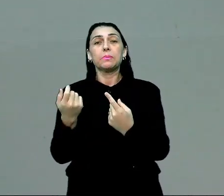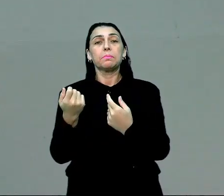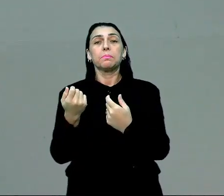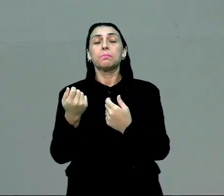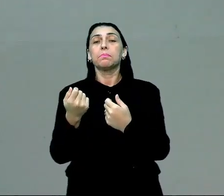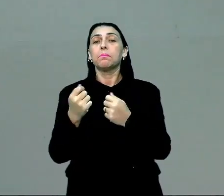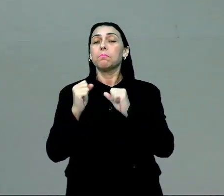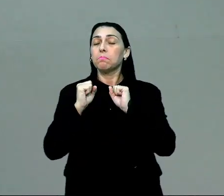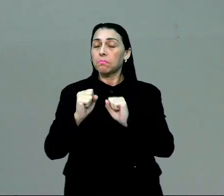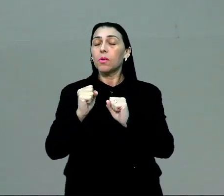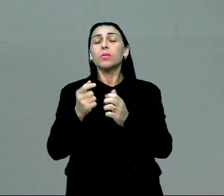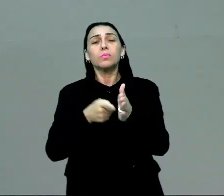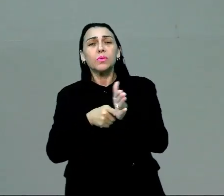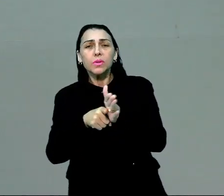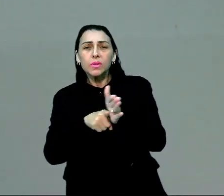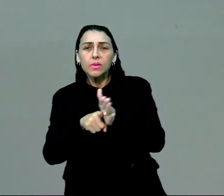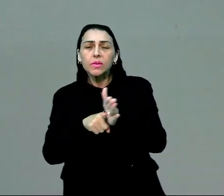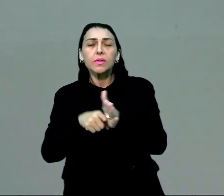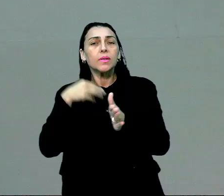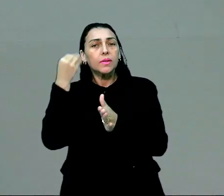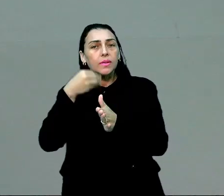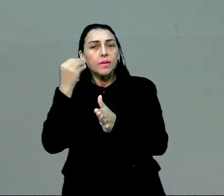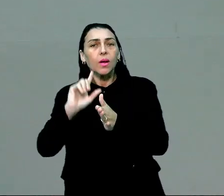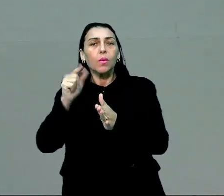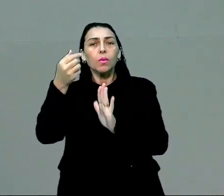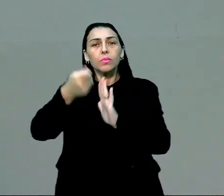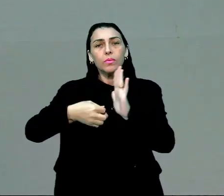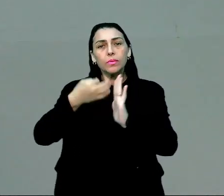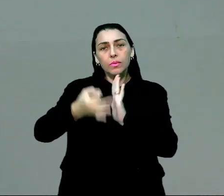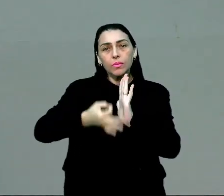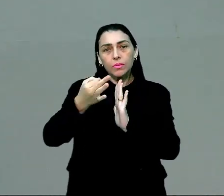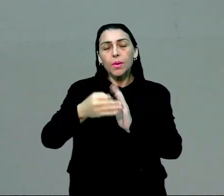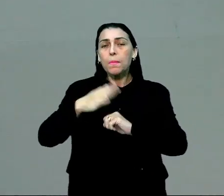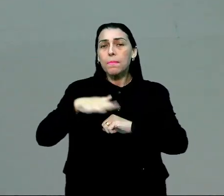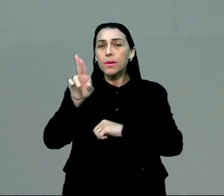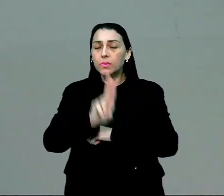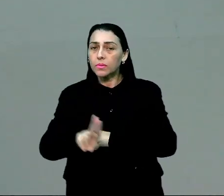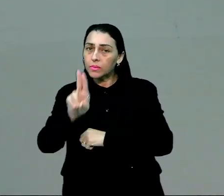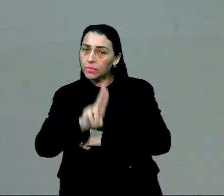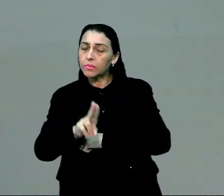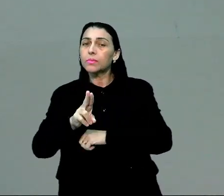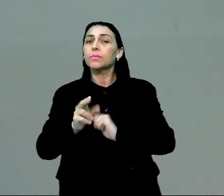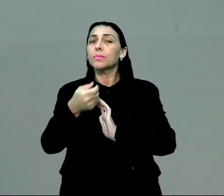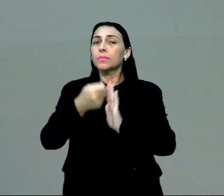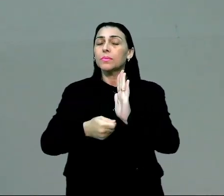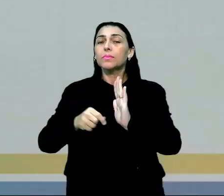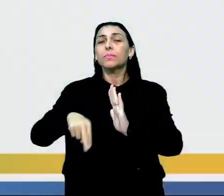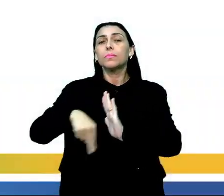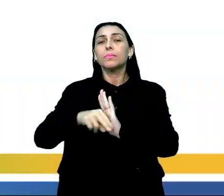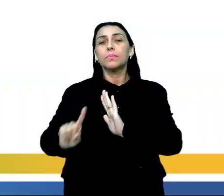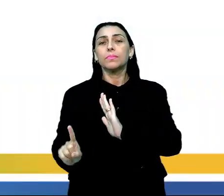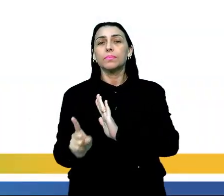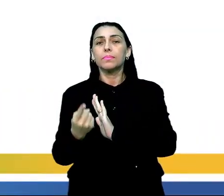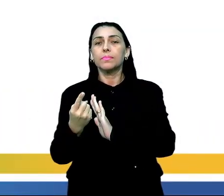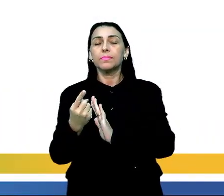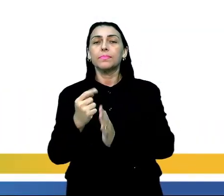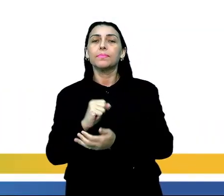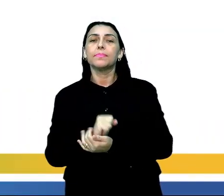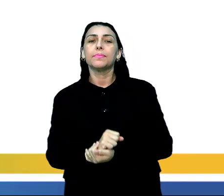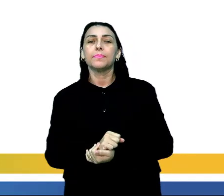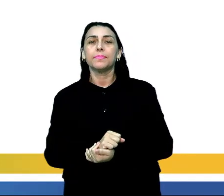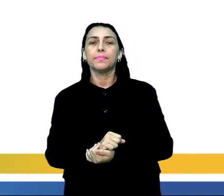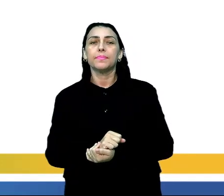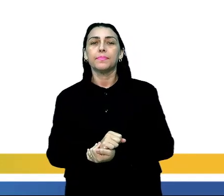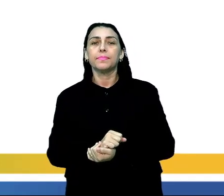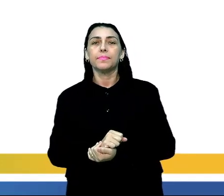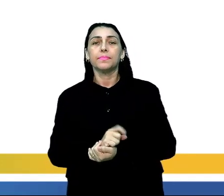faça pesquisas e tente procurar outros argumentos. Esses são os mais utilizados nas redações Nota 1000. Então, vamos